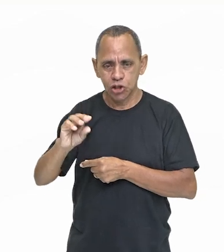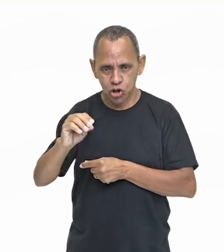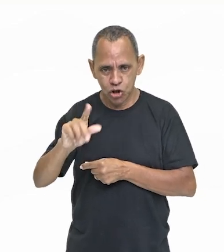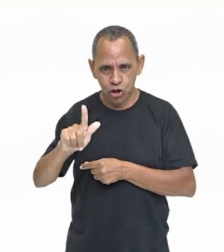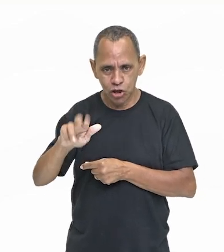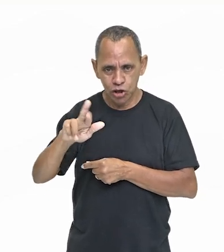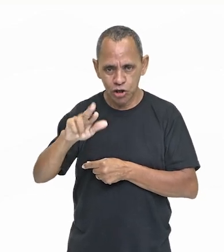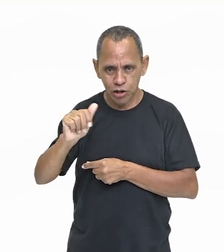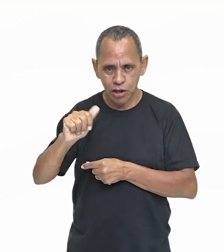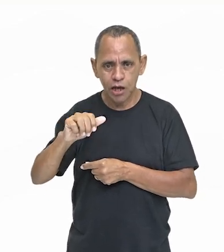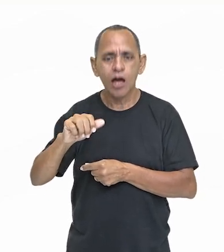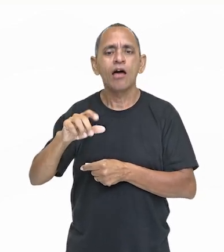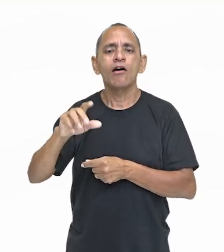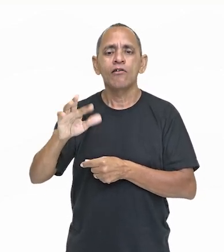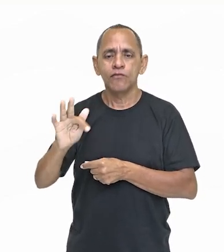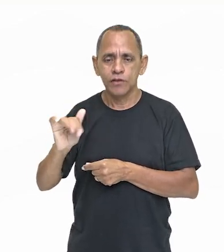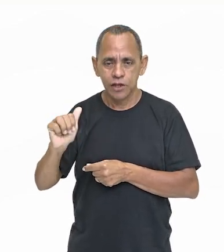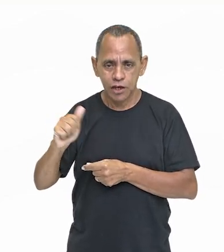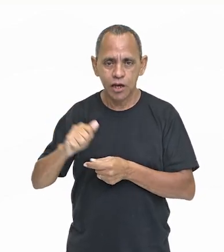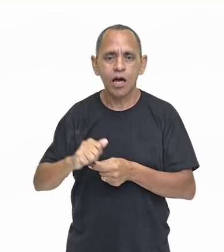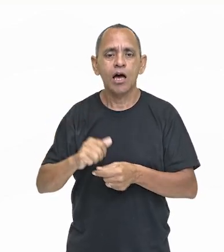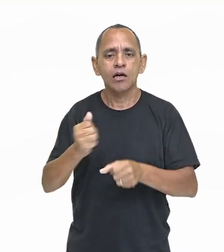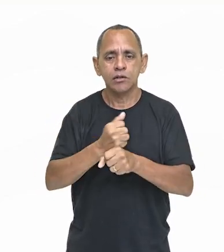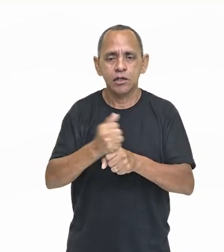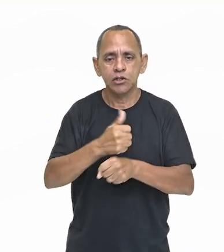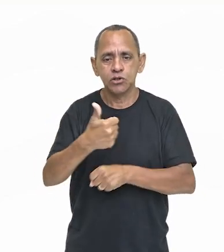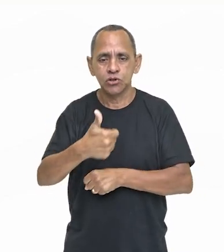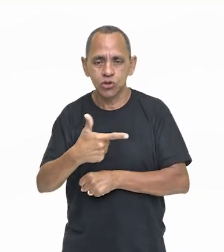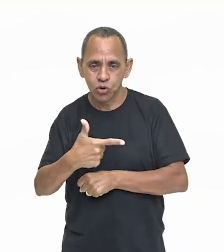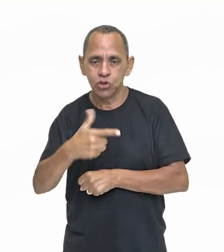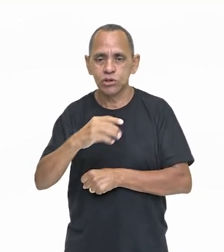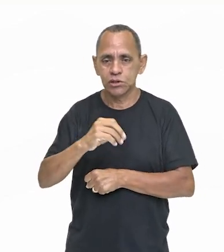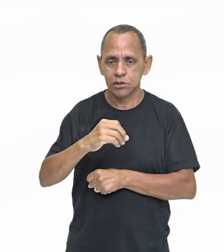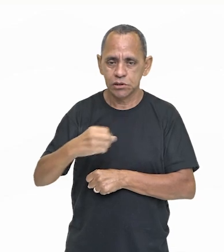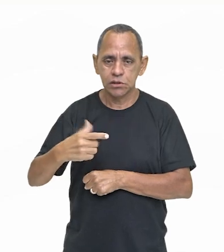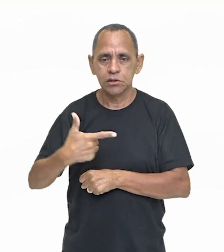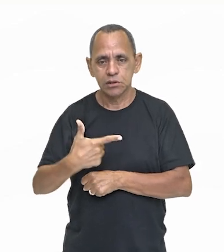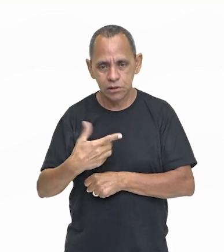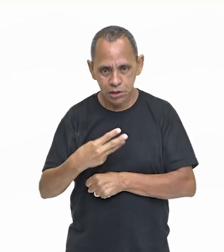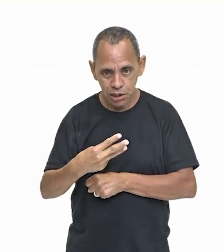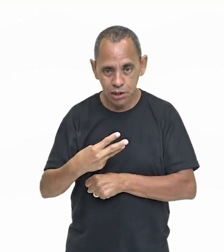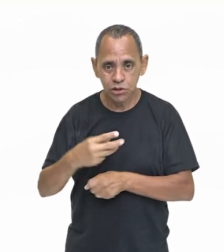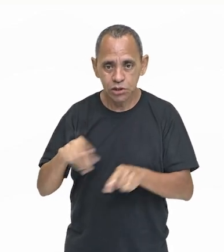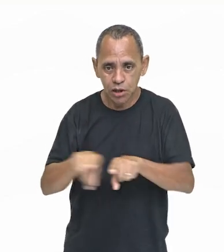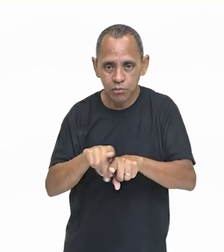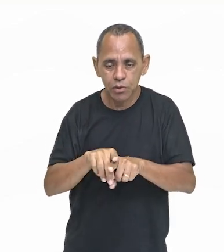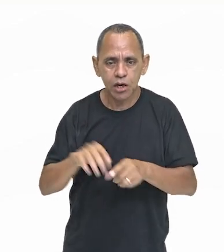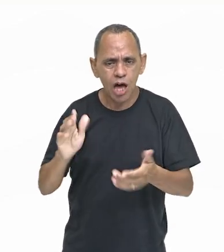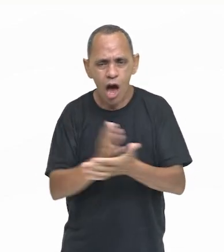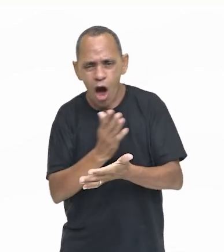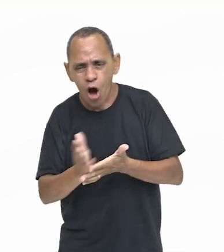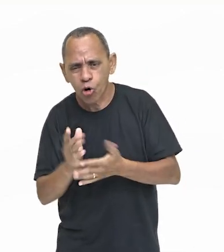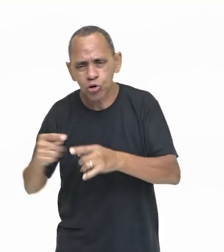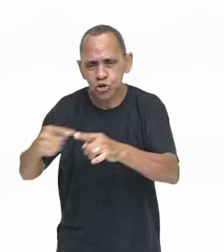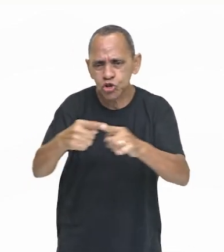mas a informação está naquele quadro ali, né, mostrando algumas situações dessa capacidade